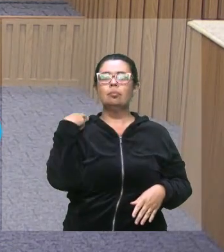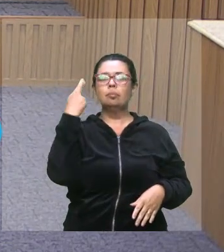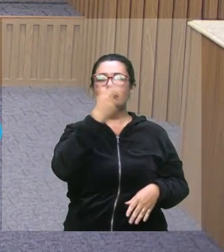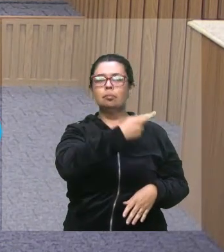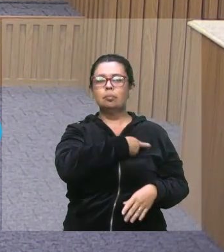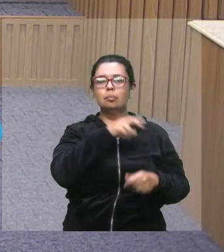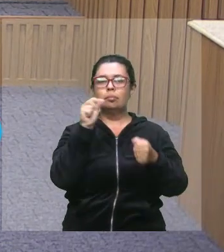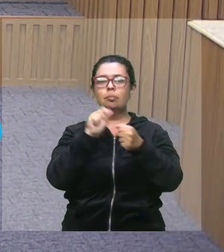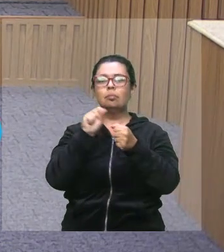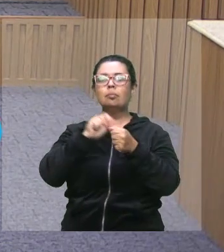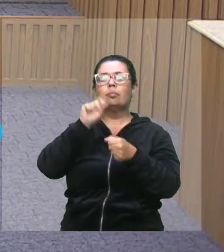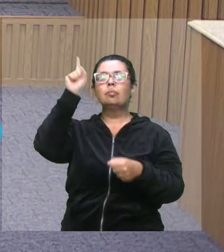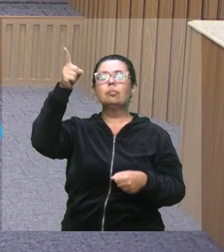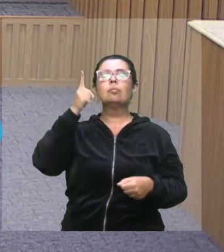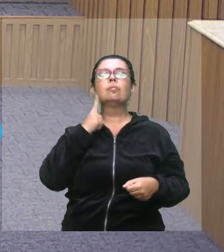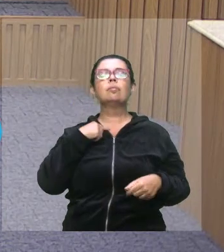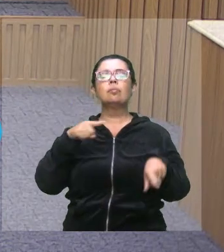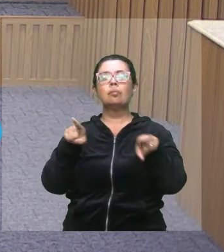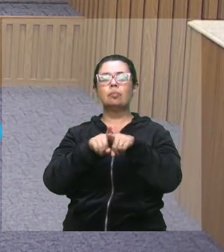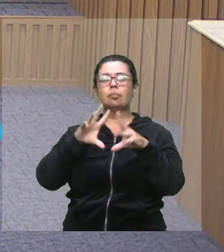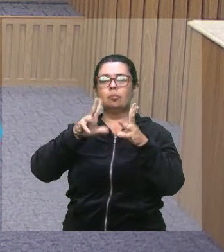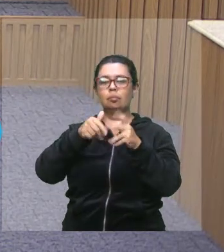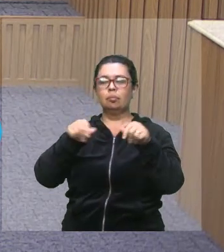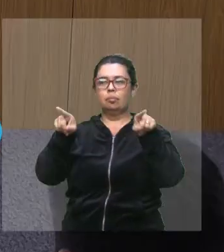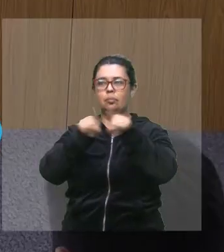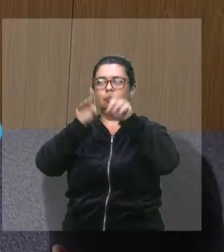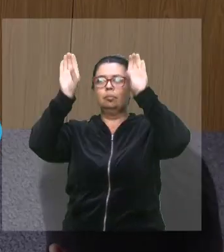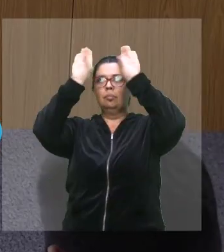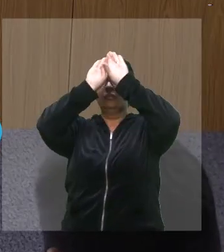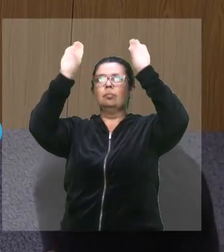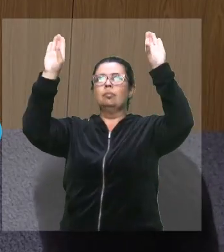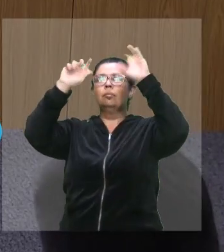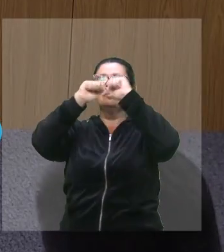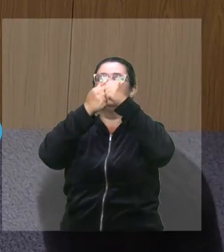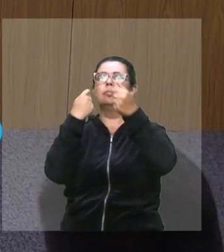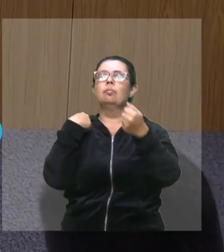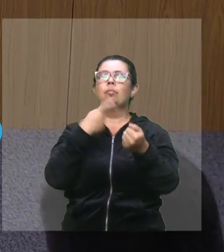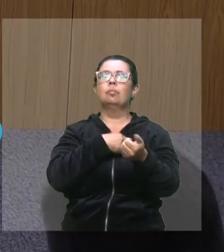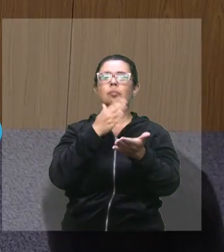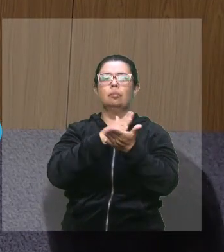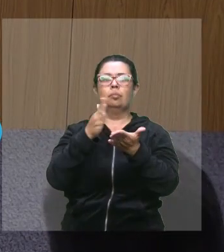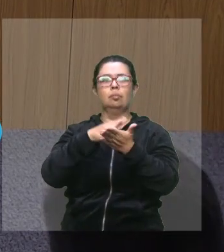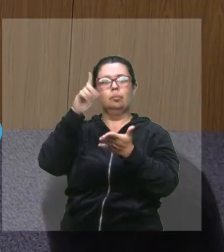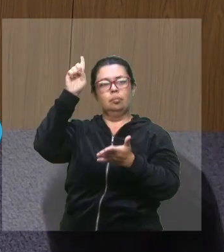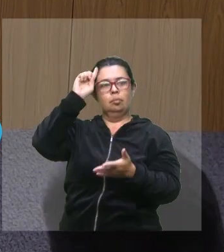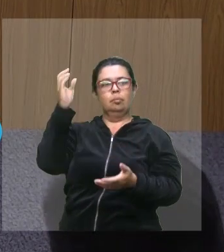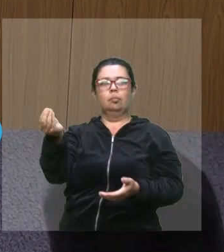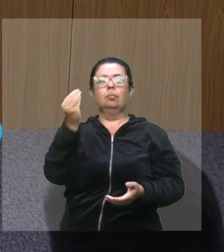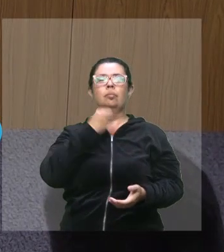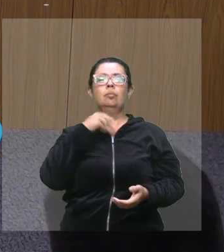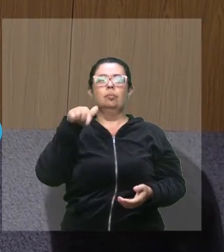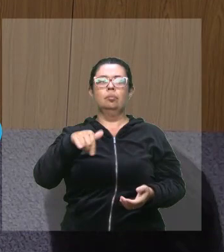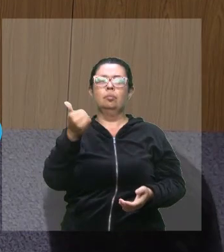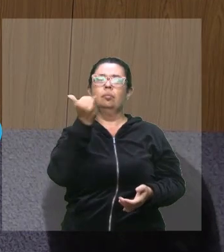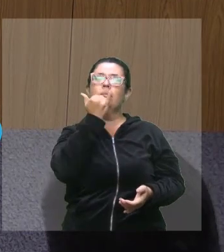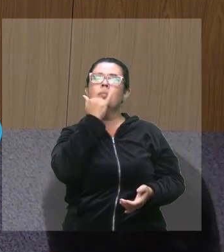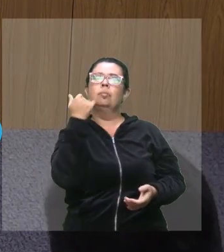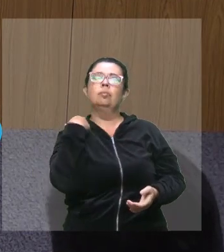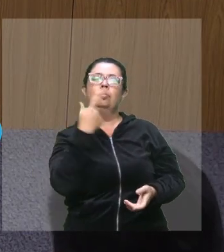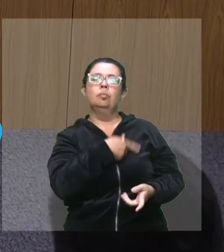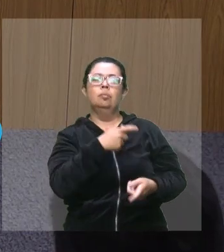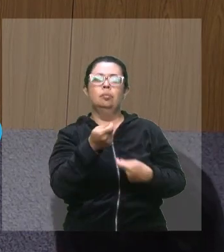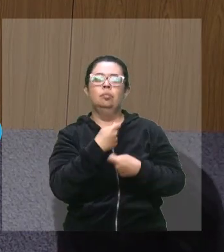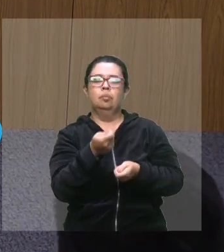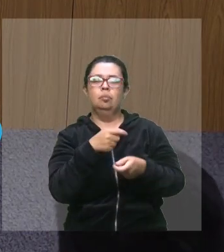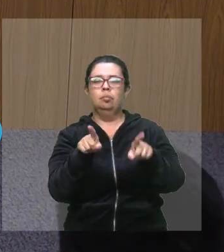seja feita a tua vontade, assim na terra como no céu. O pão nosso de cada dia nos dai hoje, perdoai as